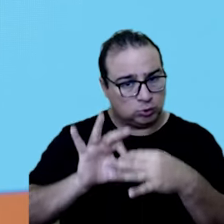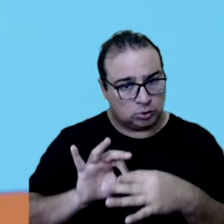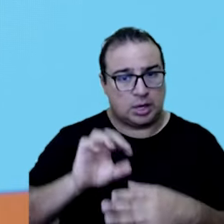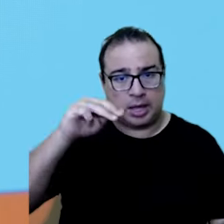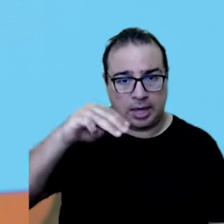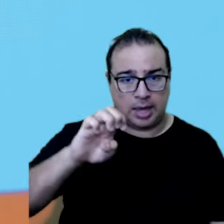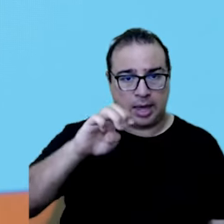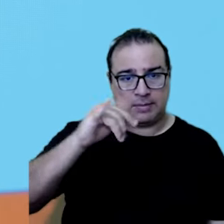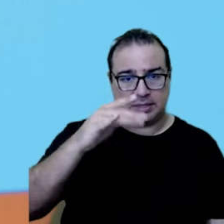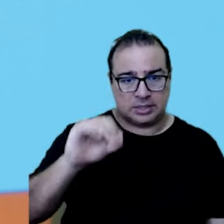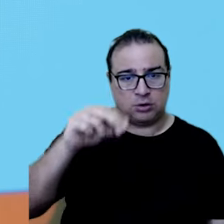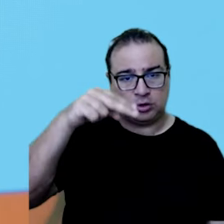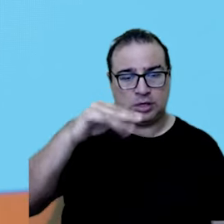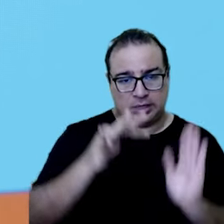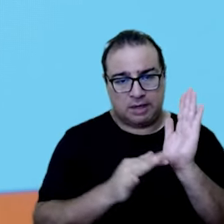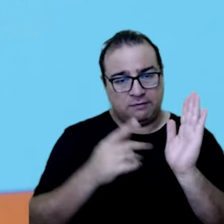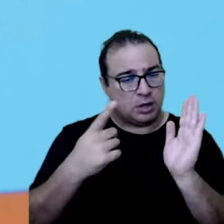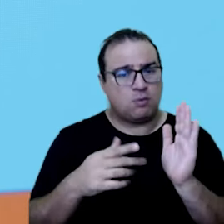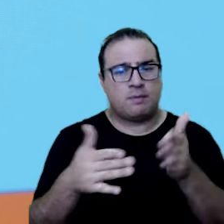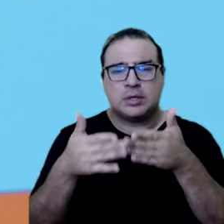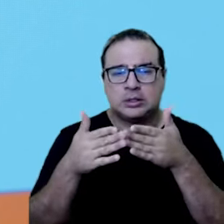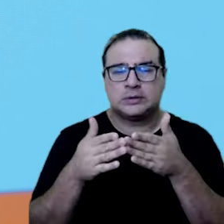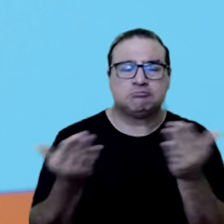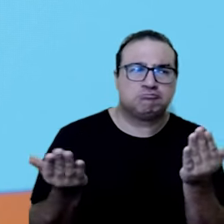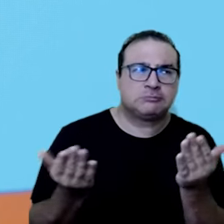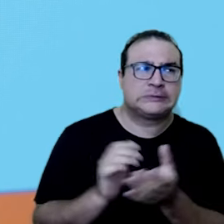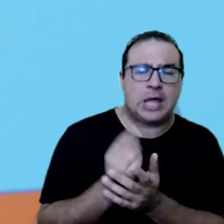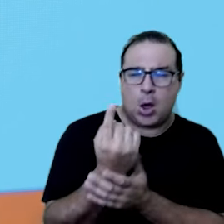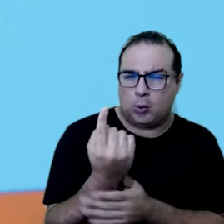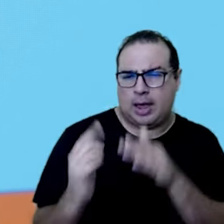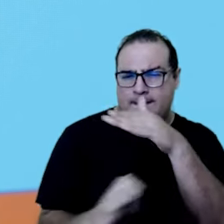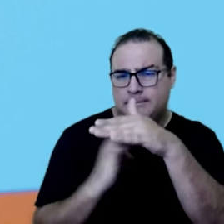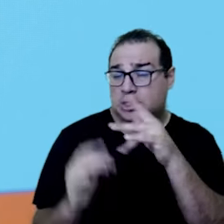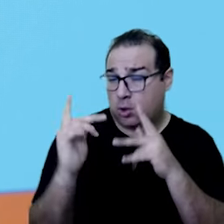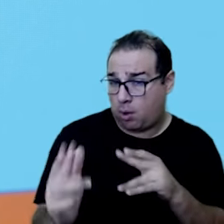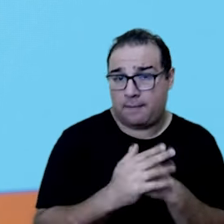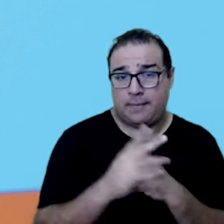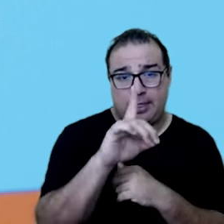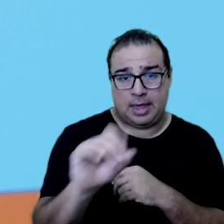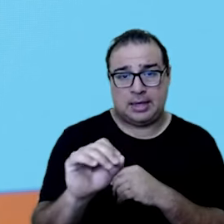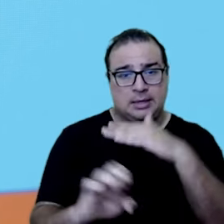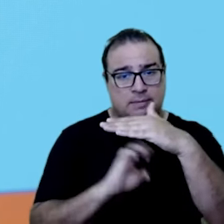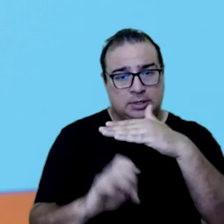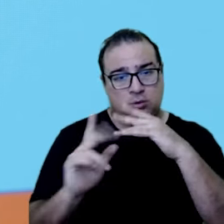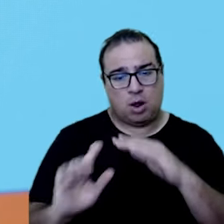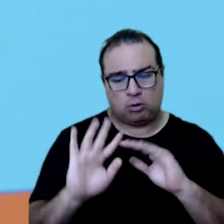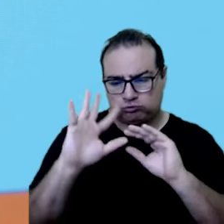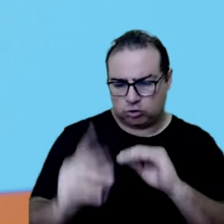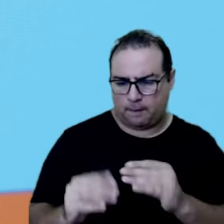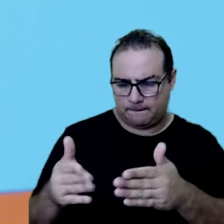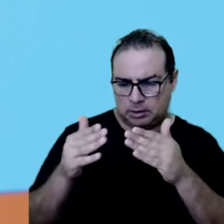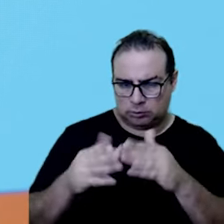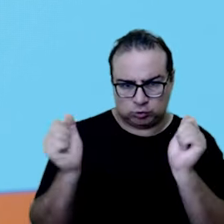a emissão de nota fiscal aí você fal ass ah não mas tem um pedido aqui que tem a mesma empresa tem 10 pedidos da mesma empresa todos